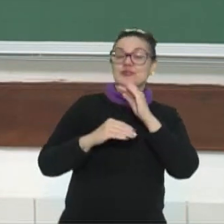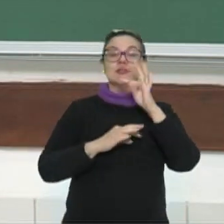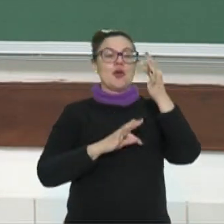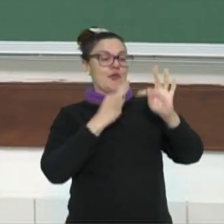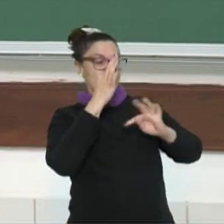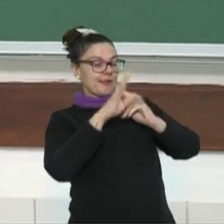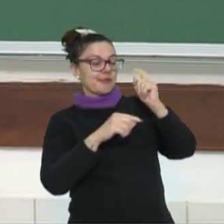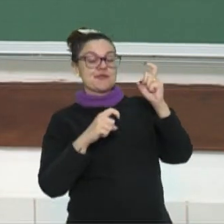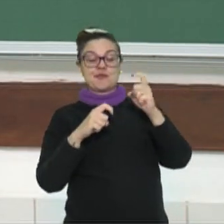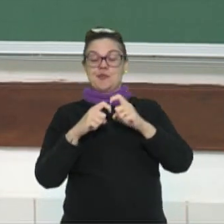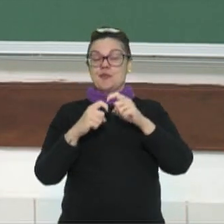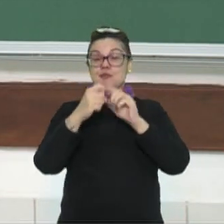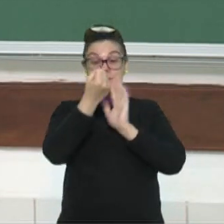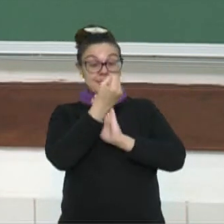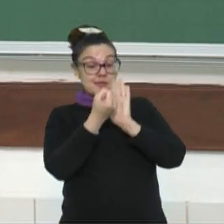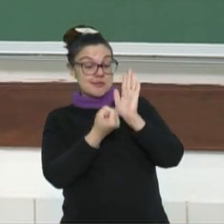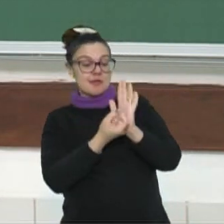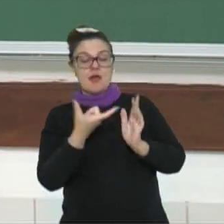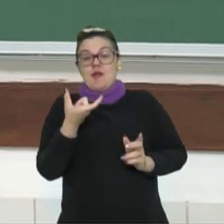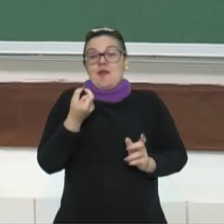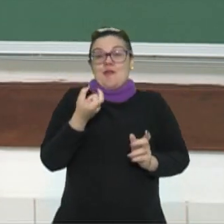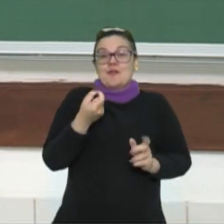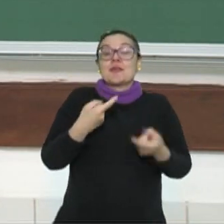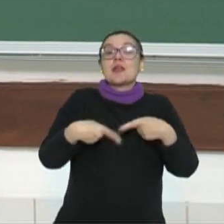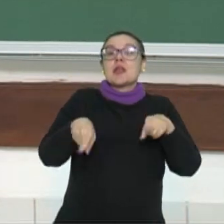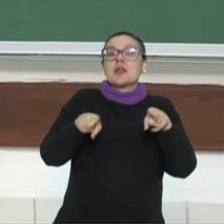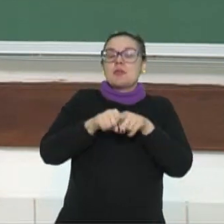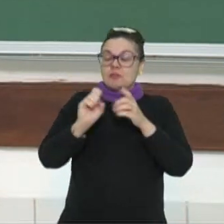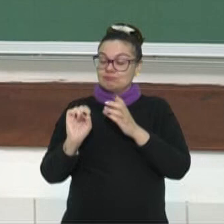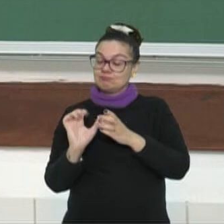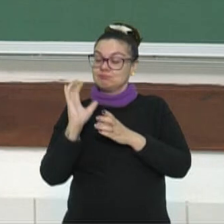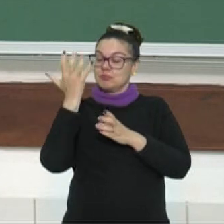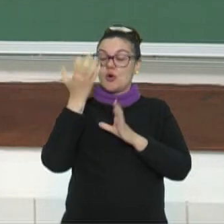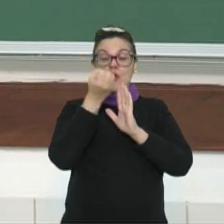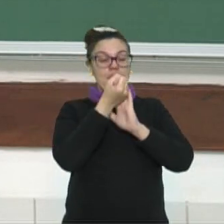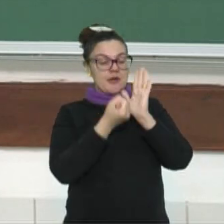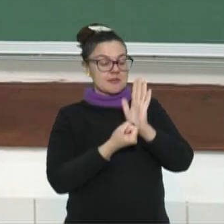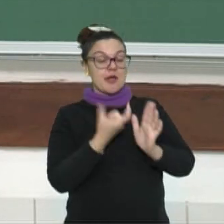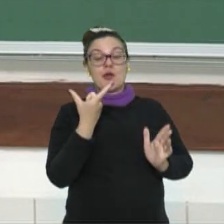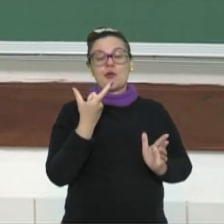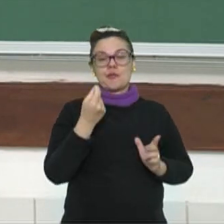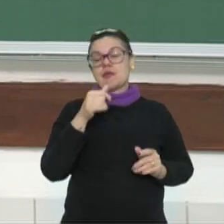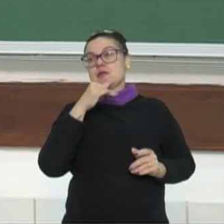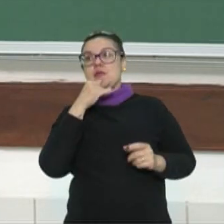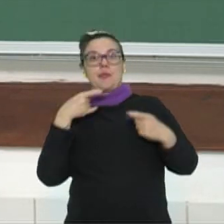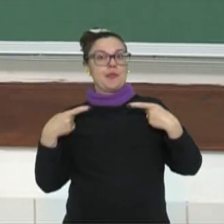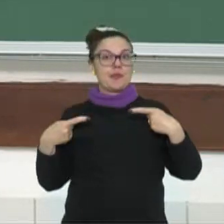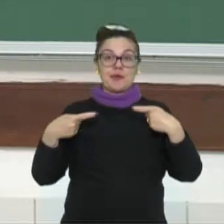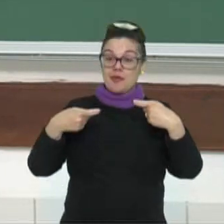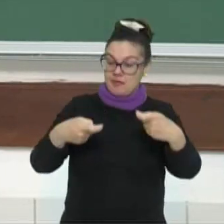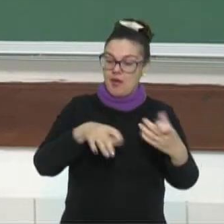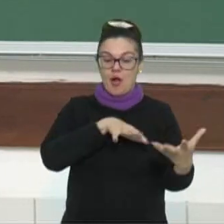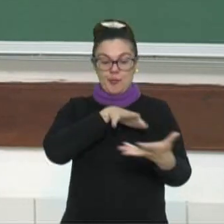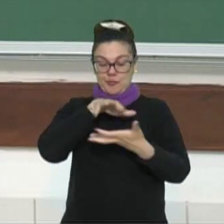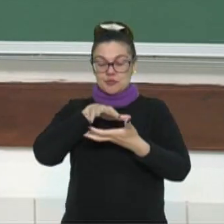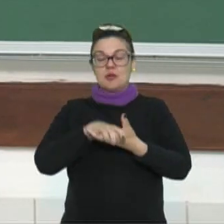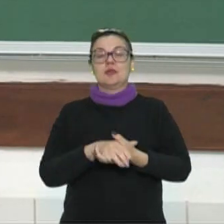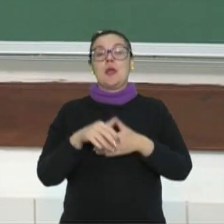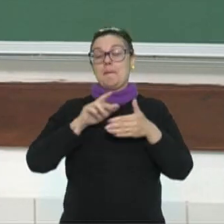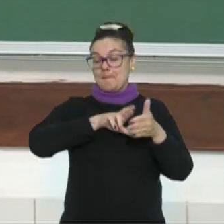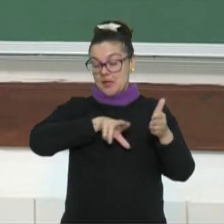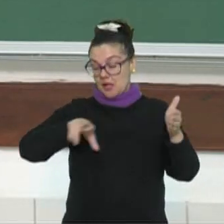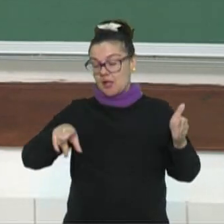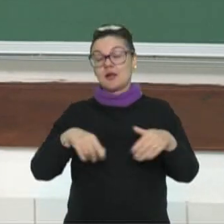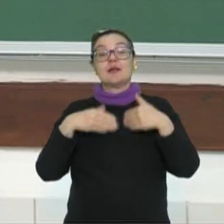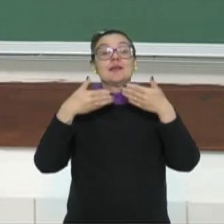da medicina no século XX e também dos grandes acontecimentos do século XX, como guerras mundiais e todo o resto. Tudo